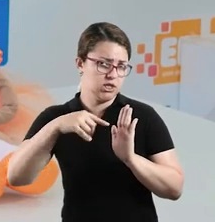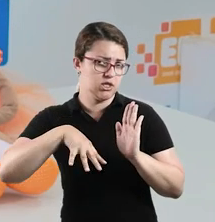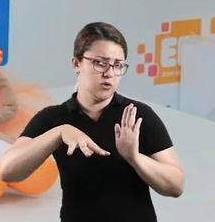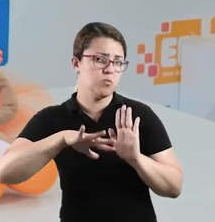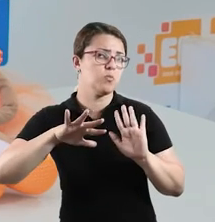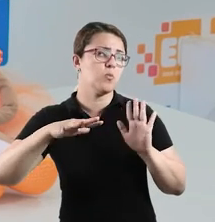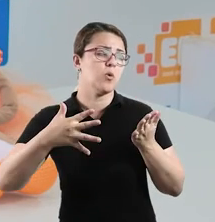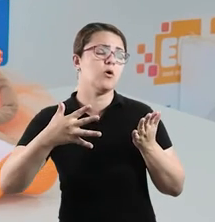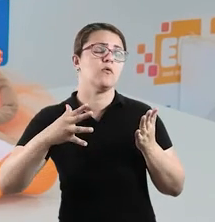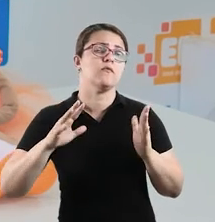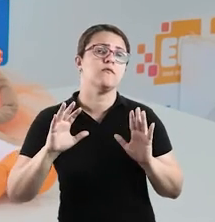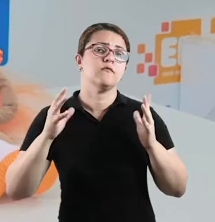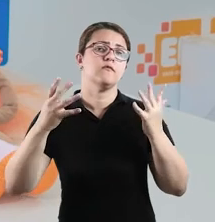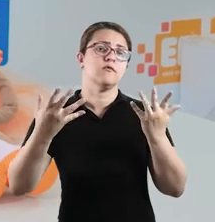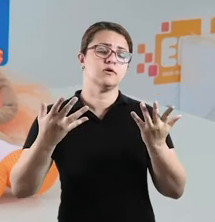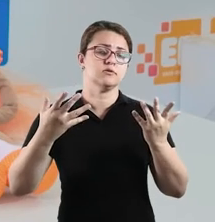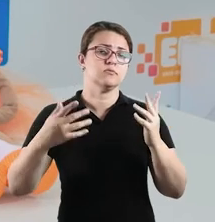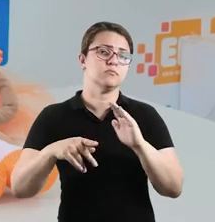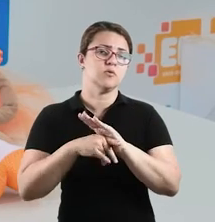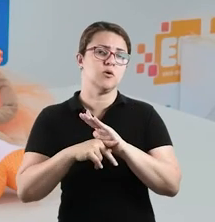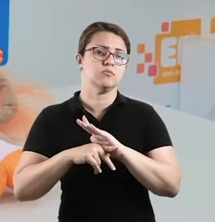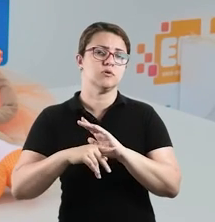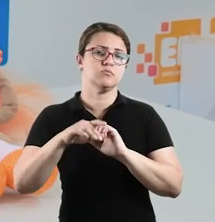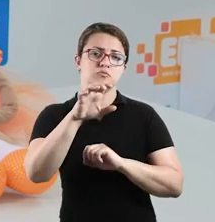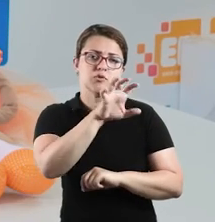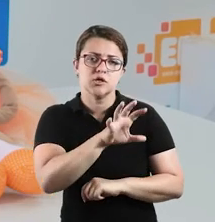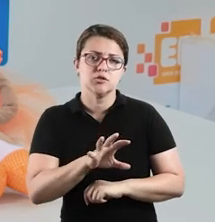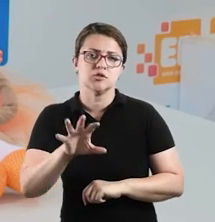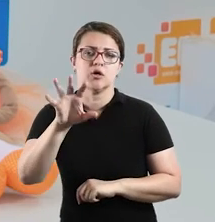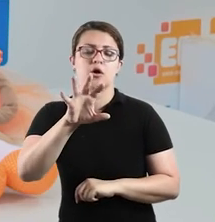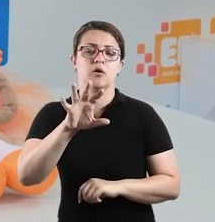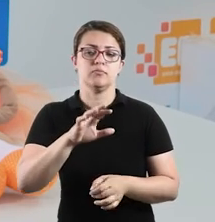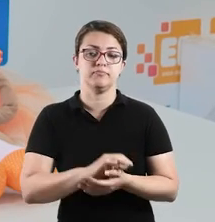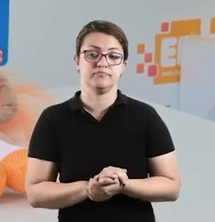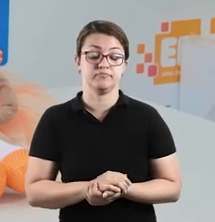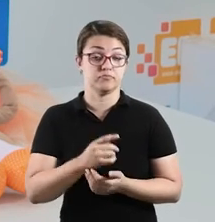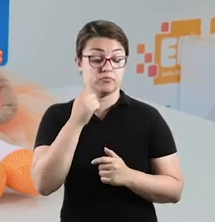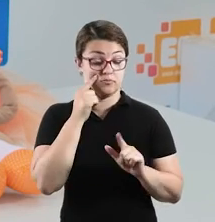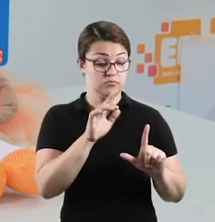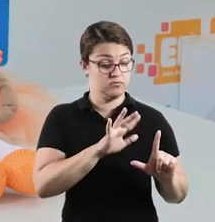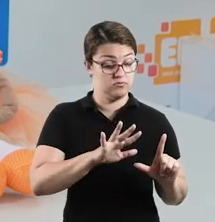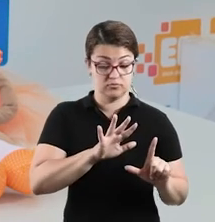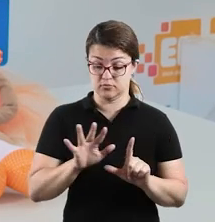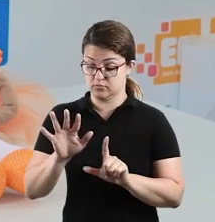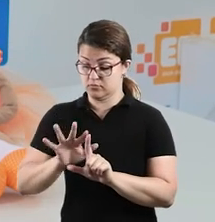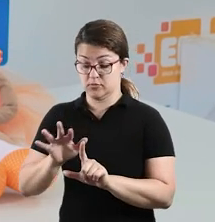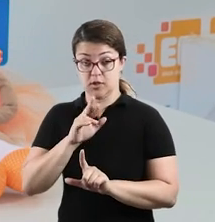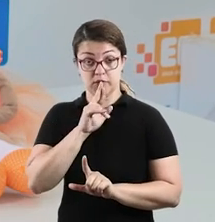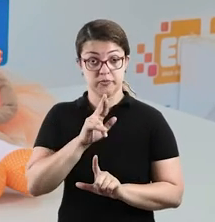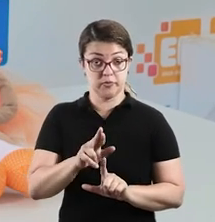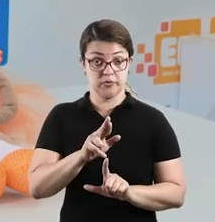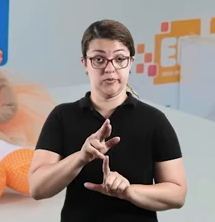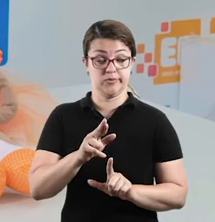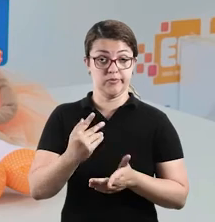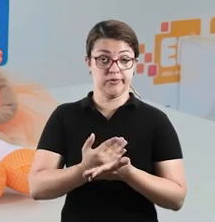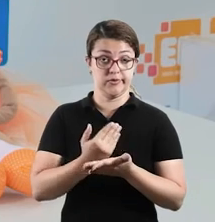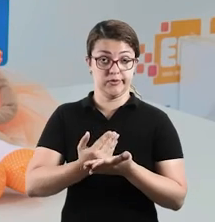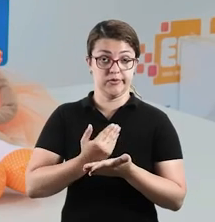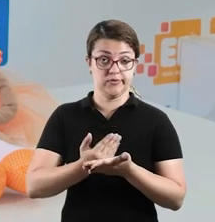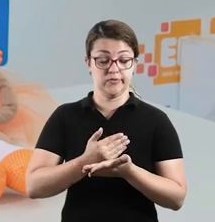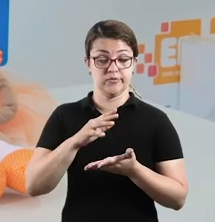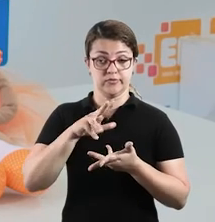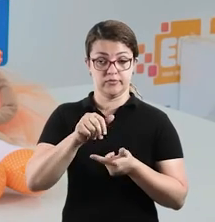festas regionais que nós temos? Observe essas duas imagens e responda no seu caderno de geografia de Ciências